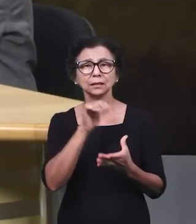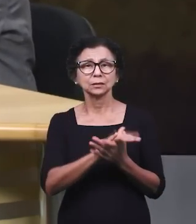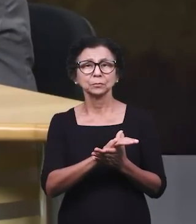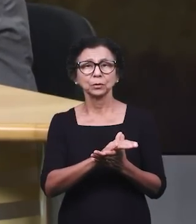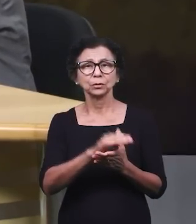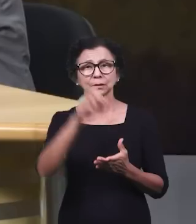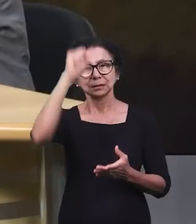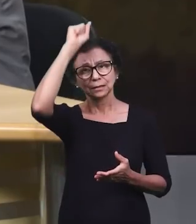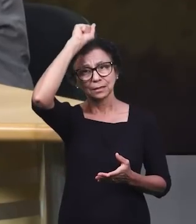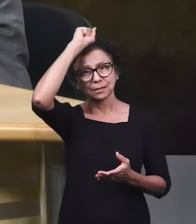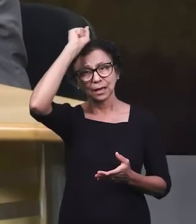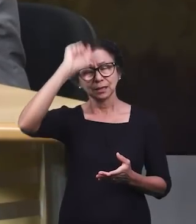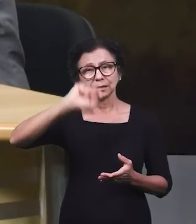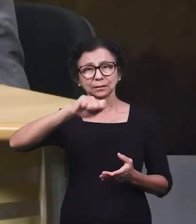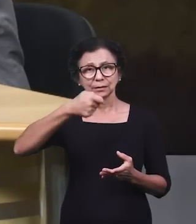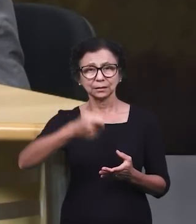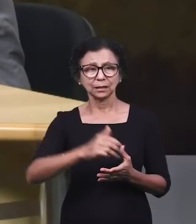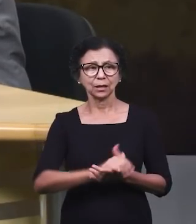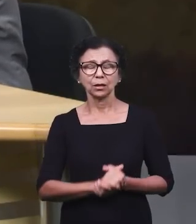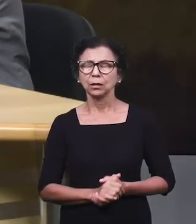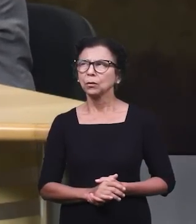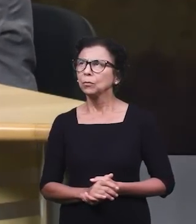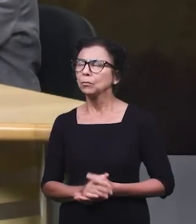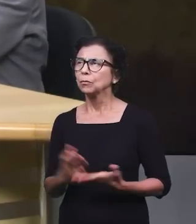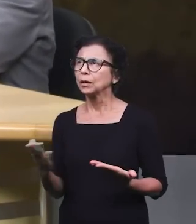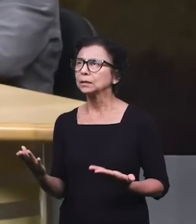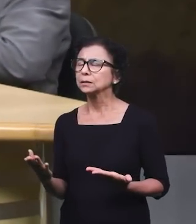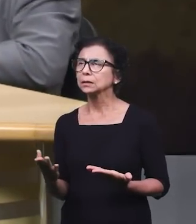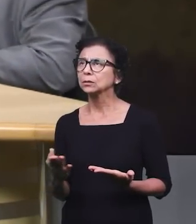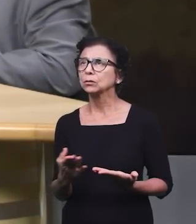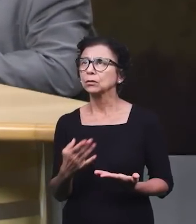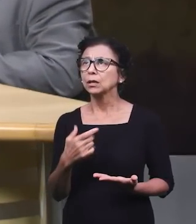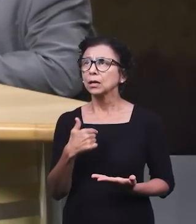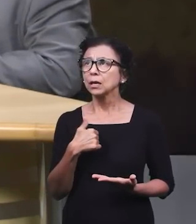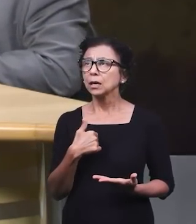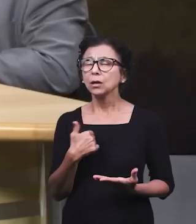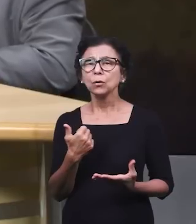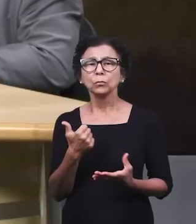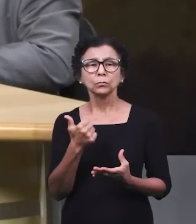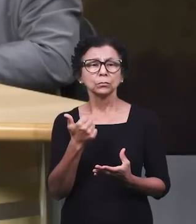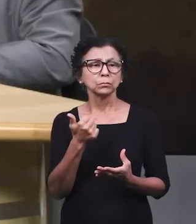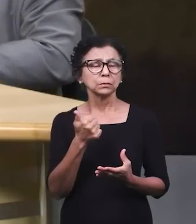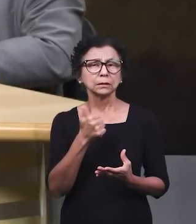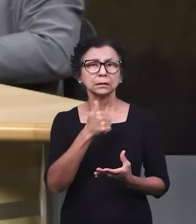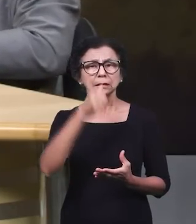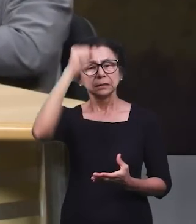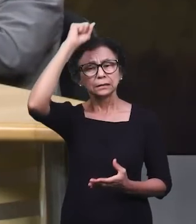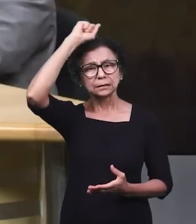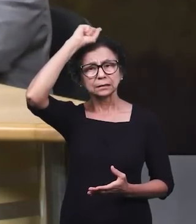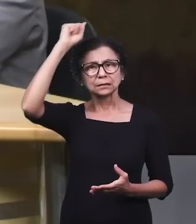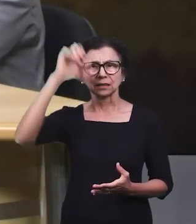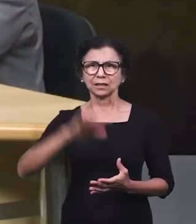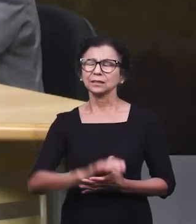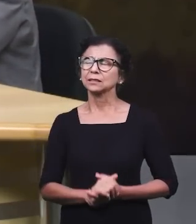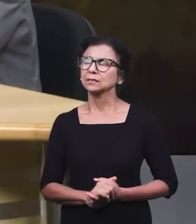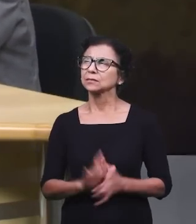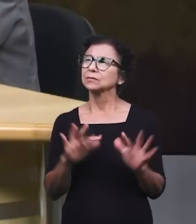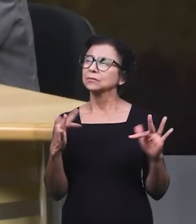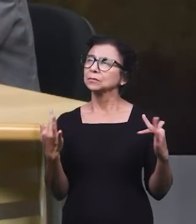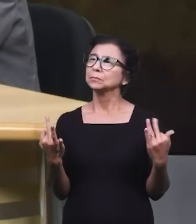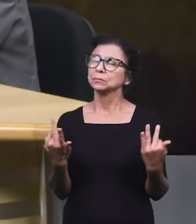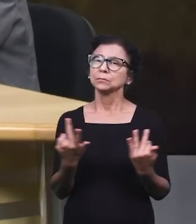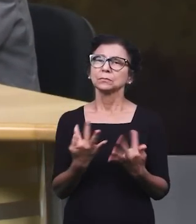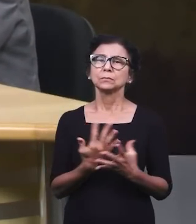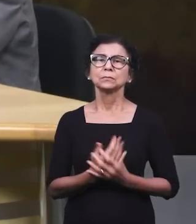Sara é estéril. E nós somos idosos. Né? Ou seja, ele se colocou na total dependência